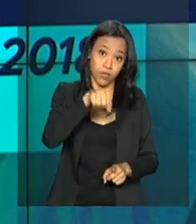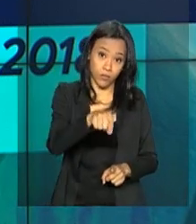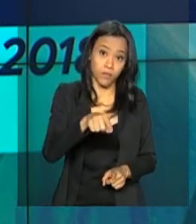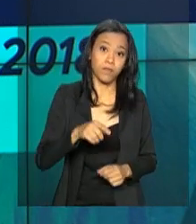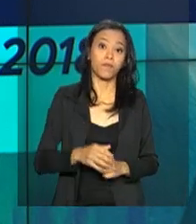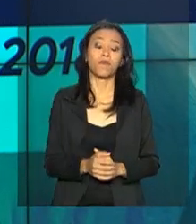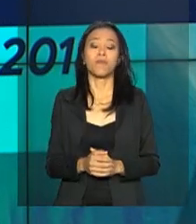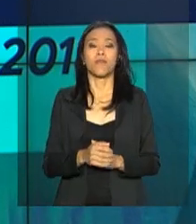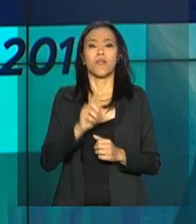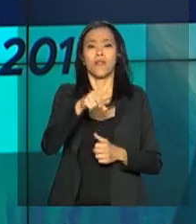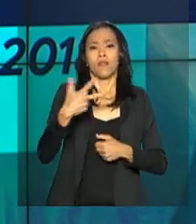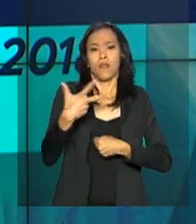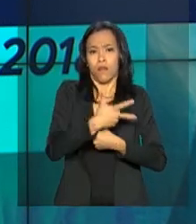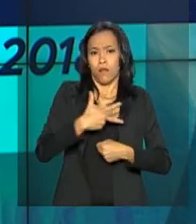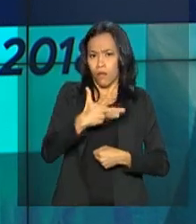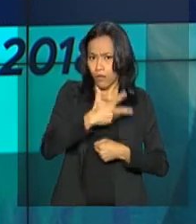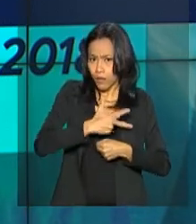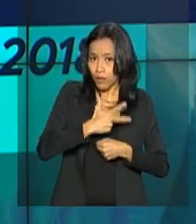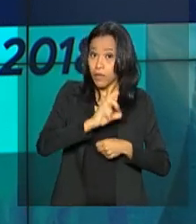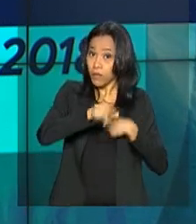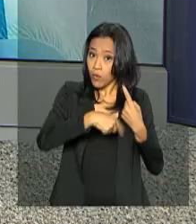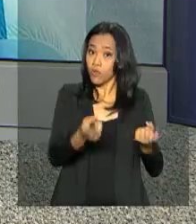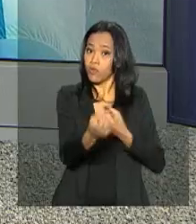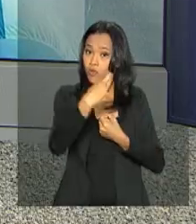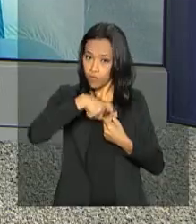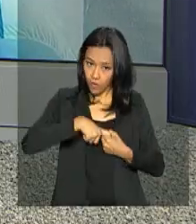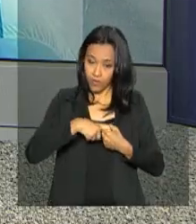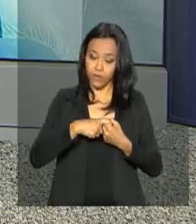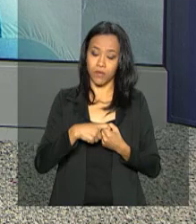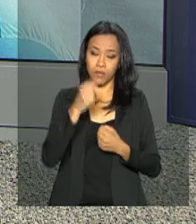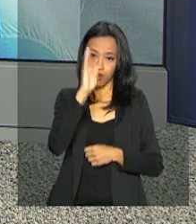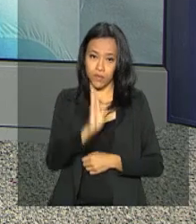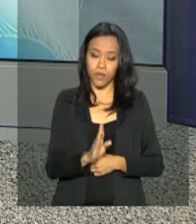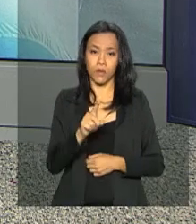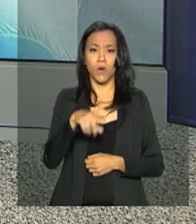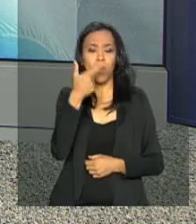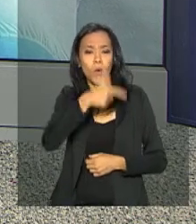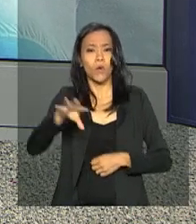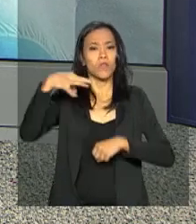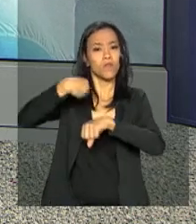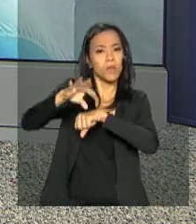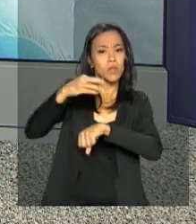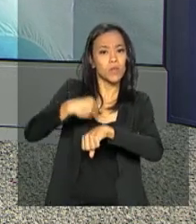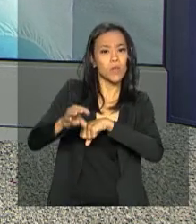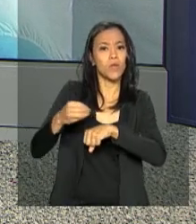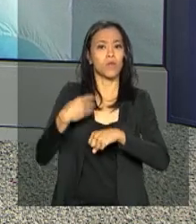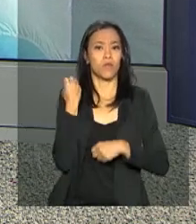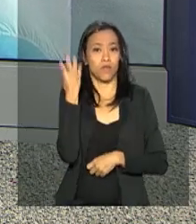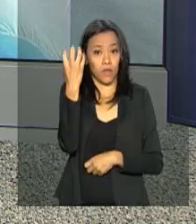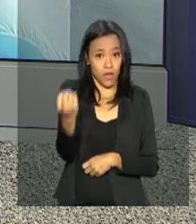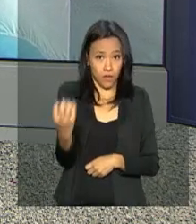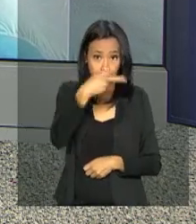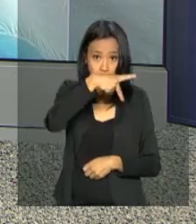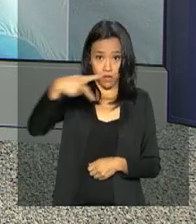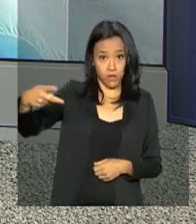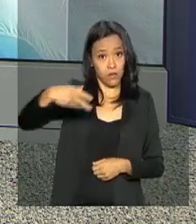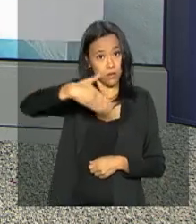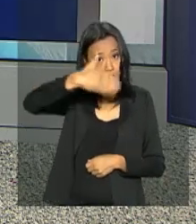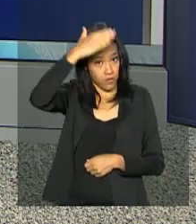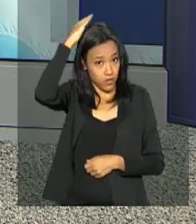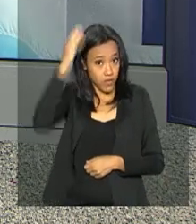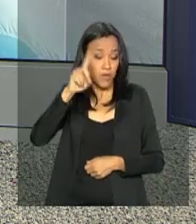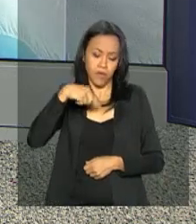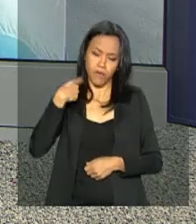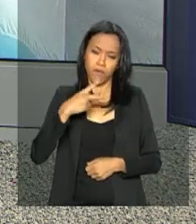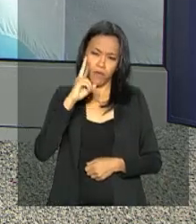cooperação no fim do dia retorna ao brasil outras informações sobre a viagem do presidente michel temer a guatemala ao longo da